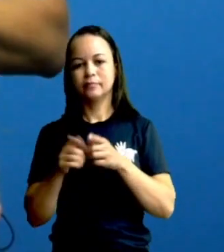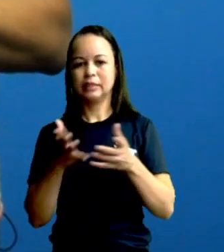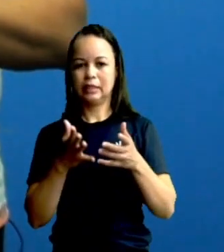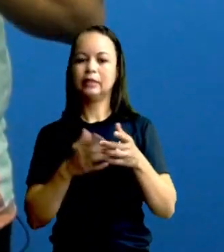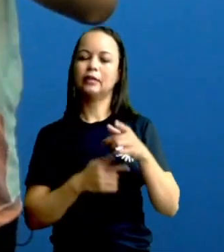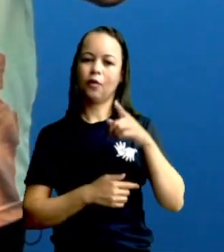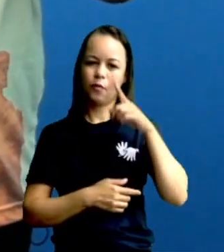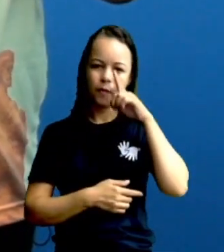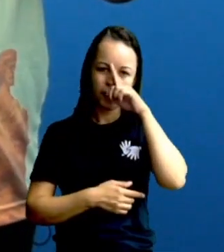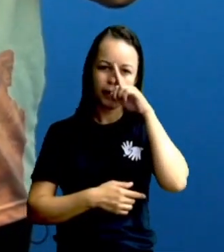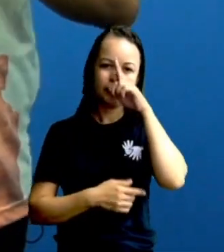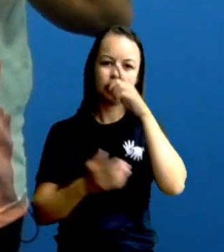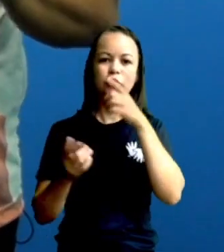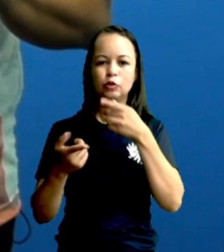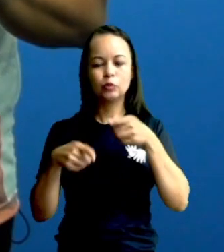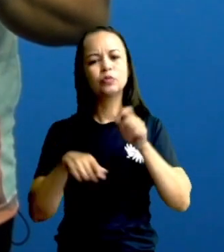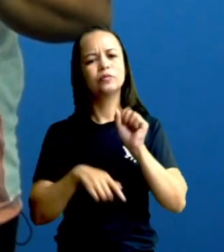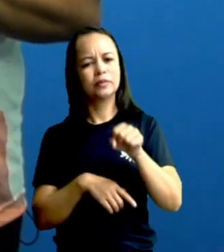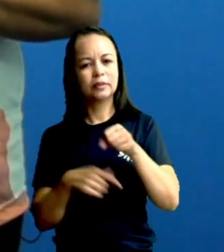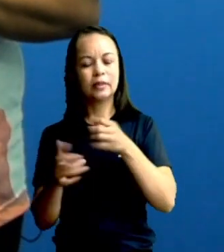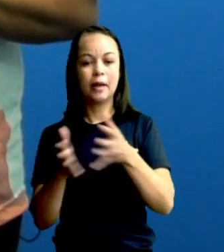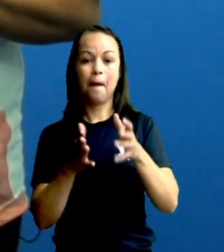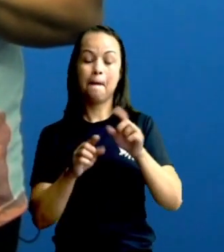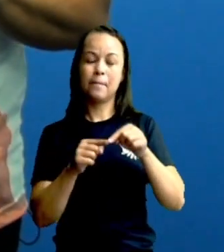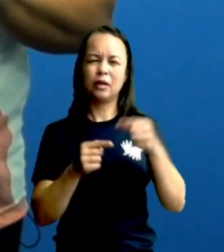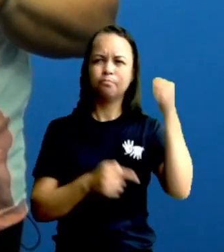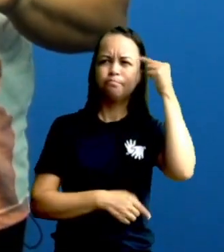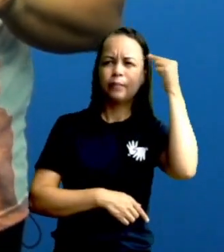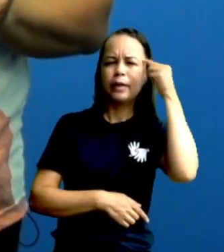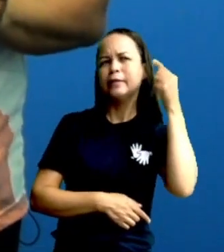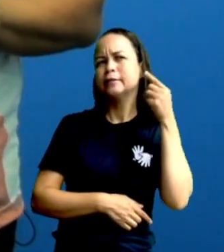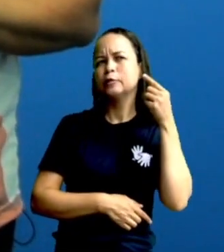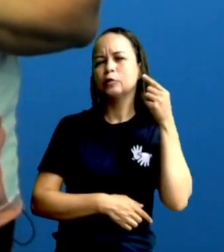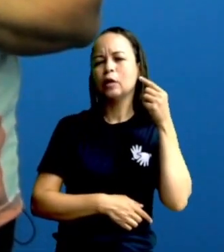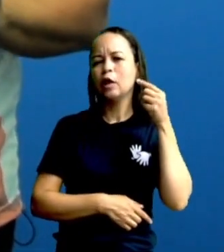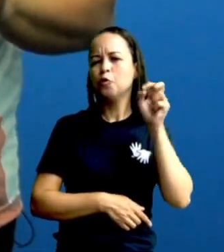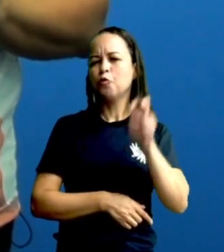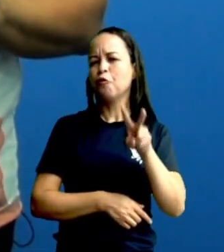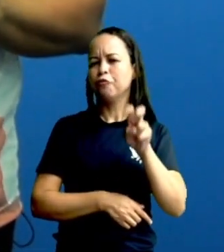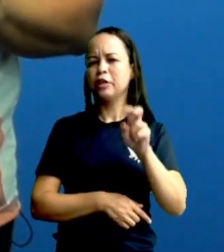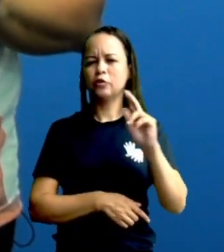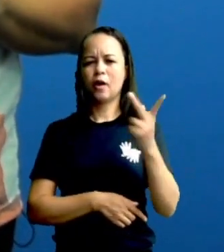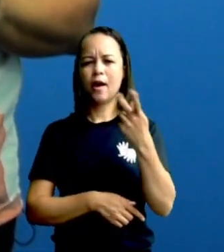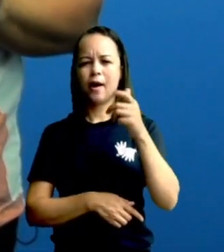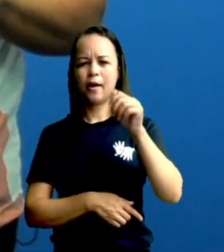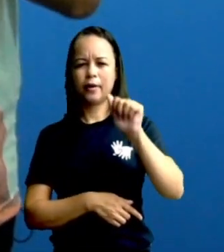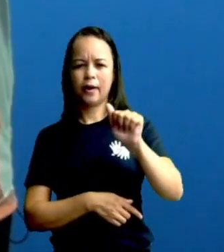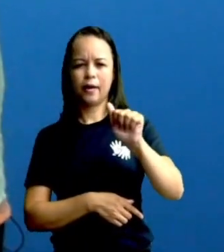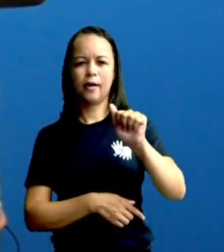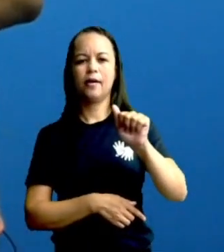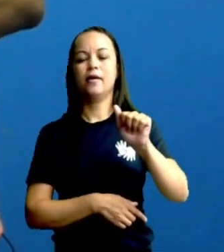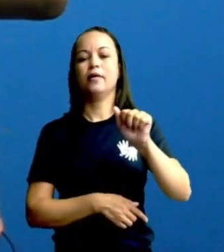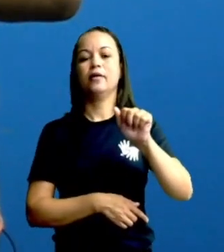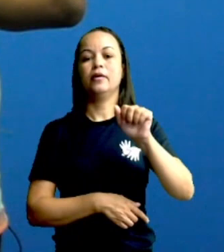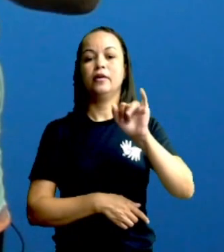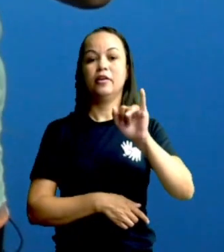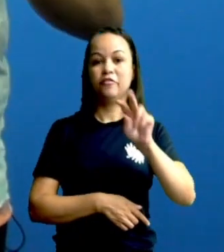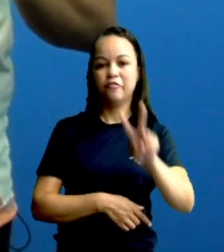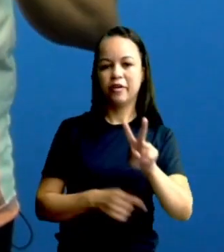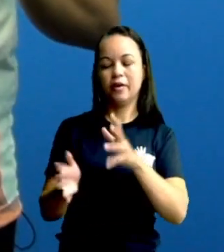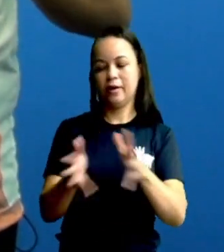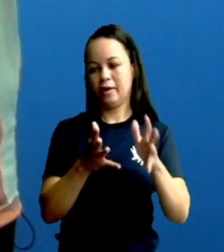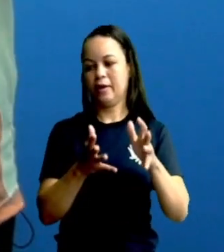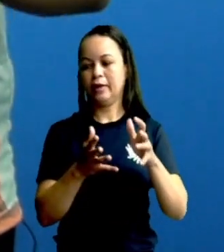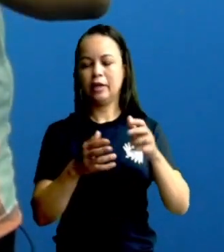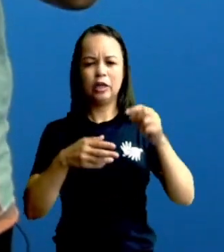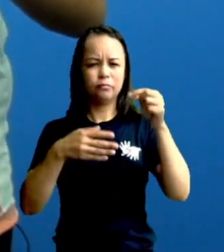de risco. Então, quando eu pensar em HIV, ou seja, pensar no vírus da imunodeficiência adquirida e pensar na SIDA ou